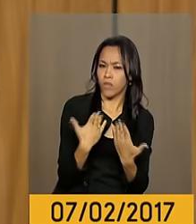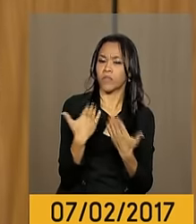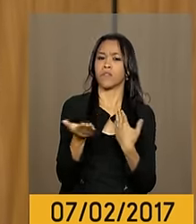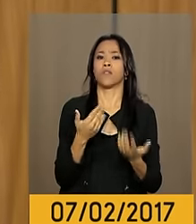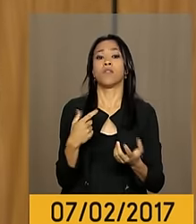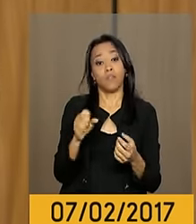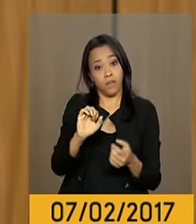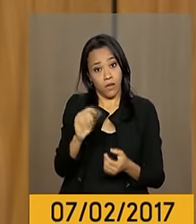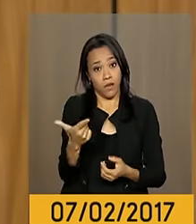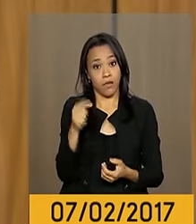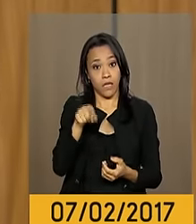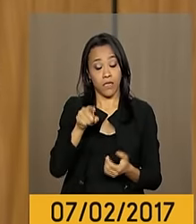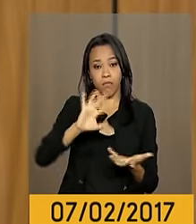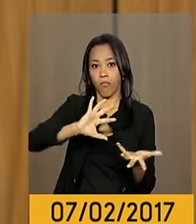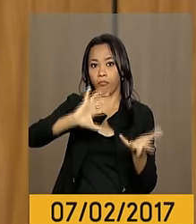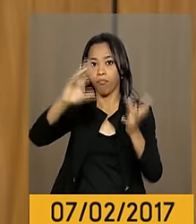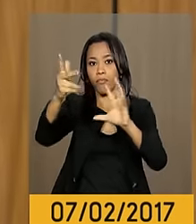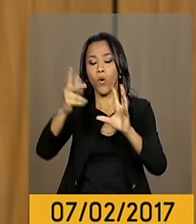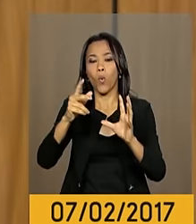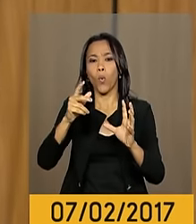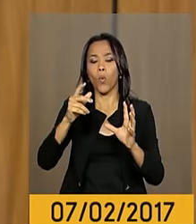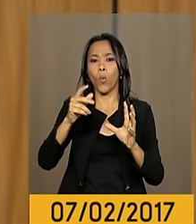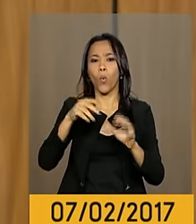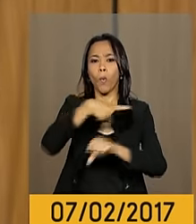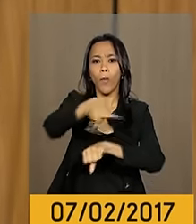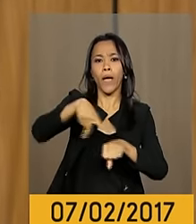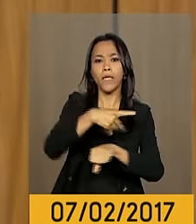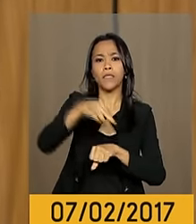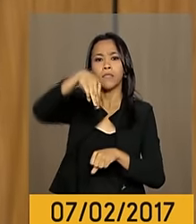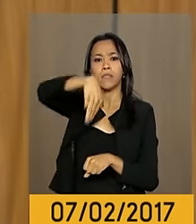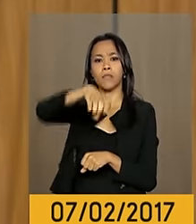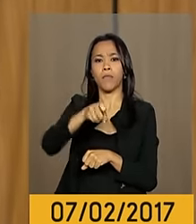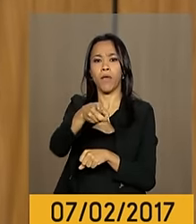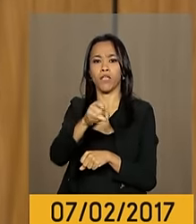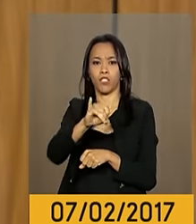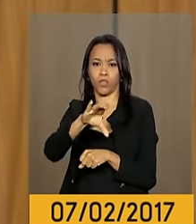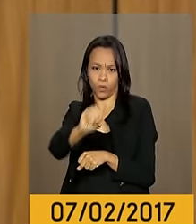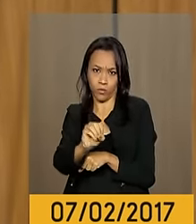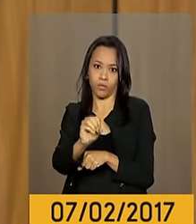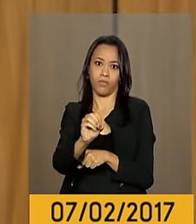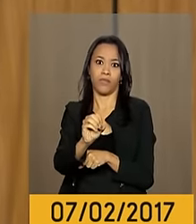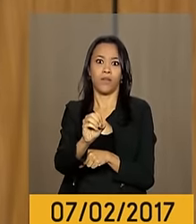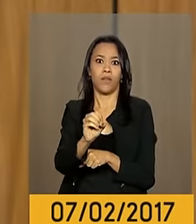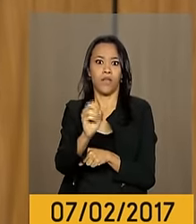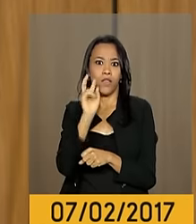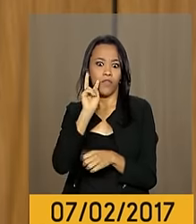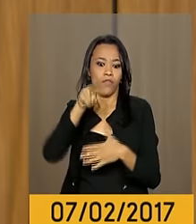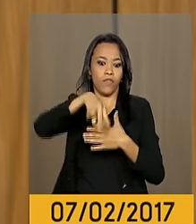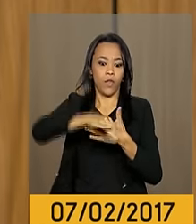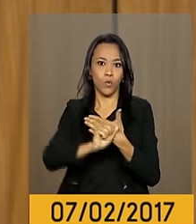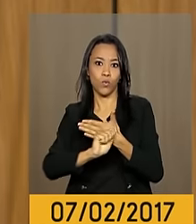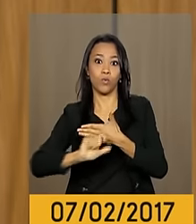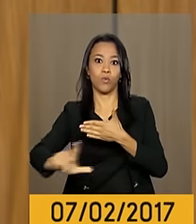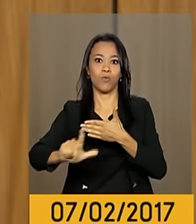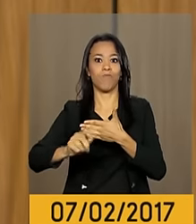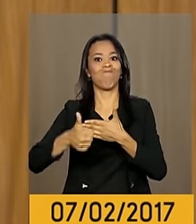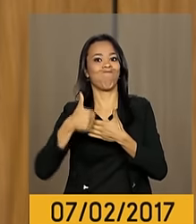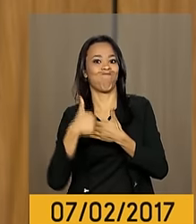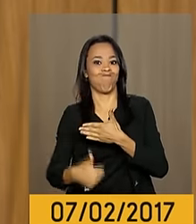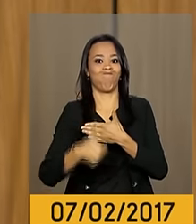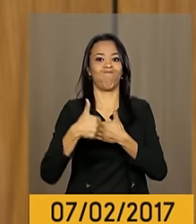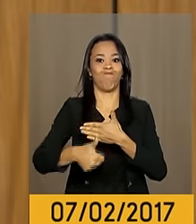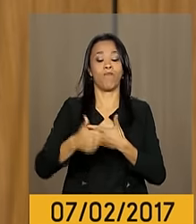mudança de Ceno faz com que o México gire e olhe para Sul com maior decisão ontem